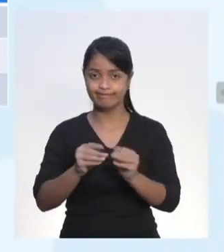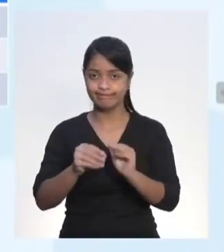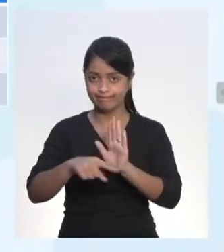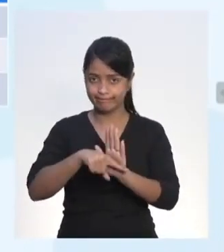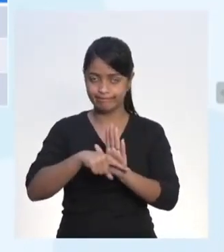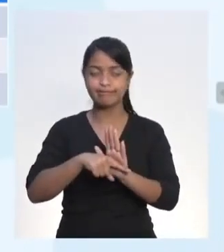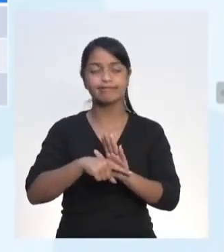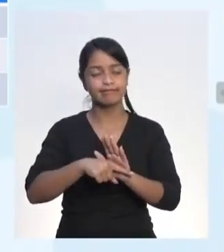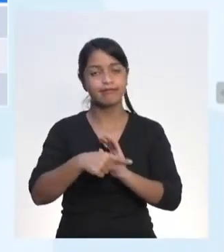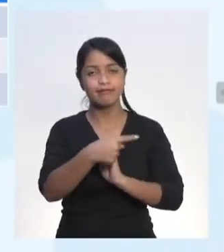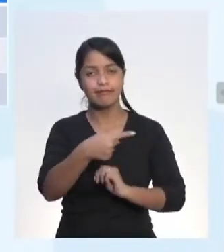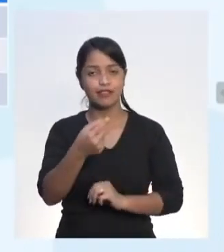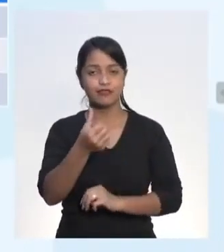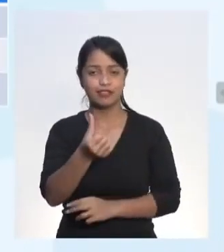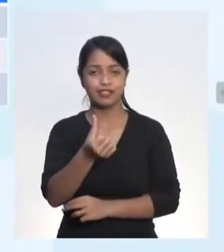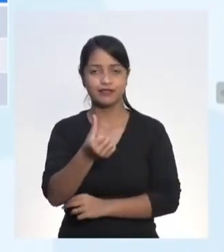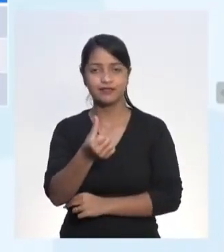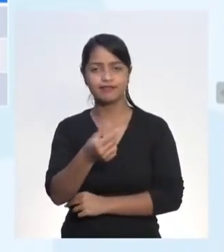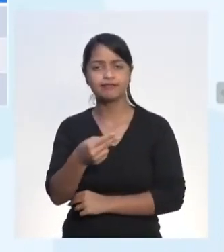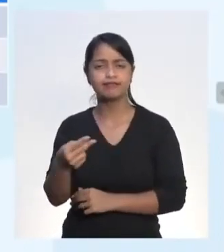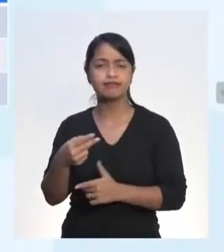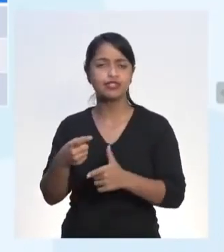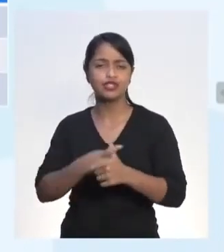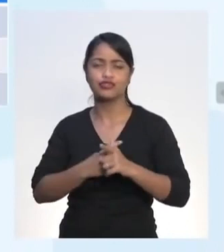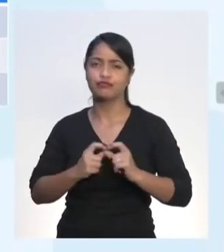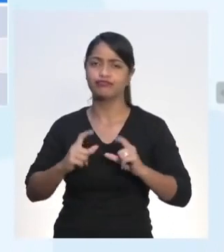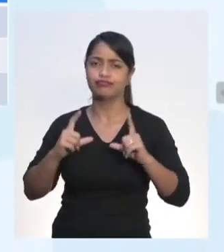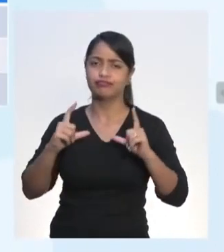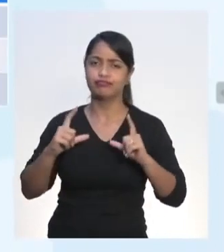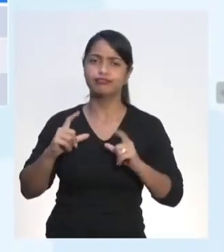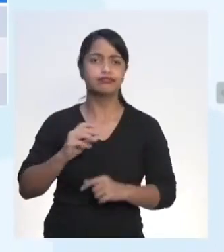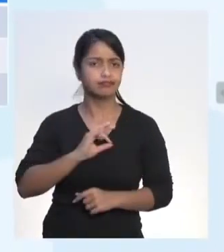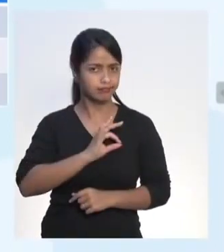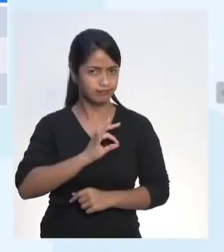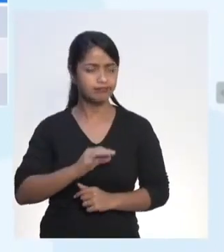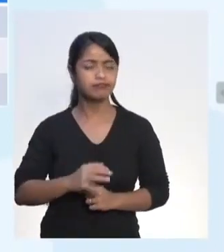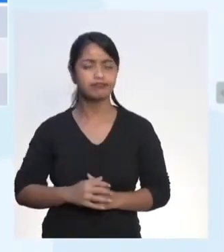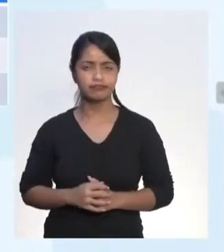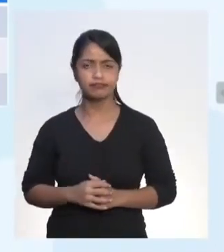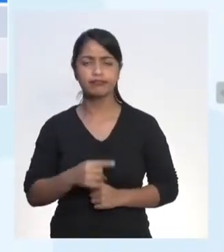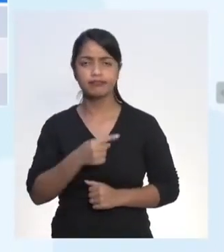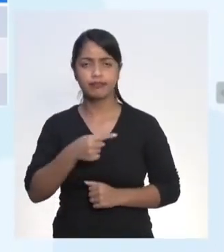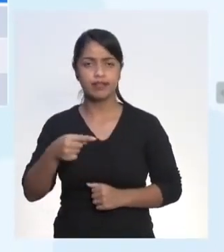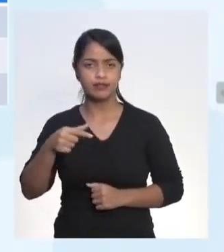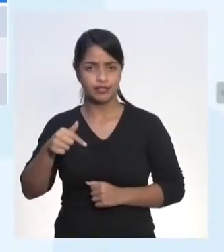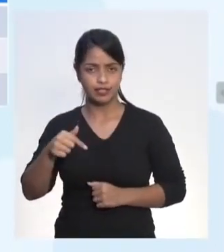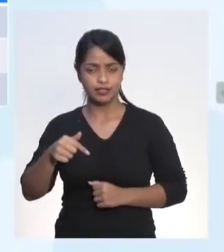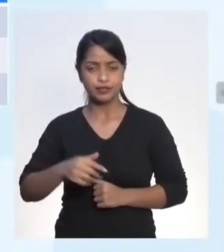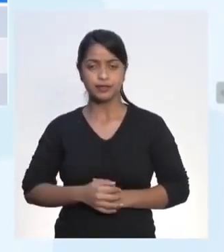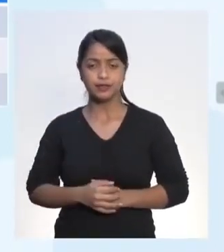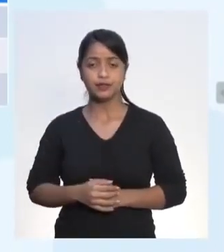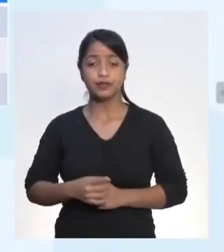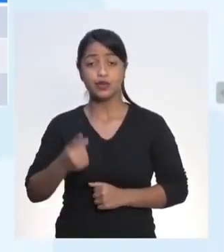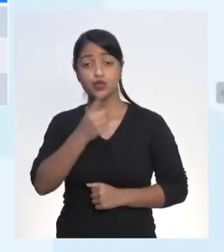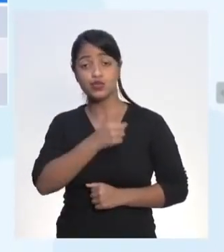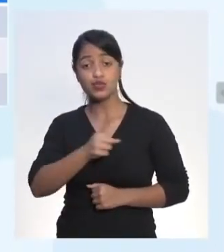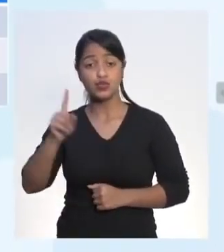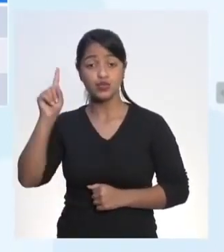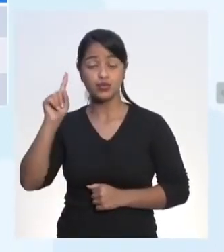tenho que manter. Aumenta a dívida, né, Osmar? Sem dúvida. 7, negativo. E por último aqui,